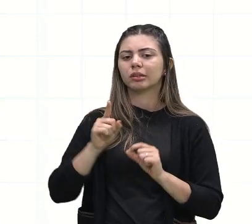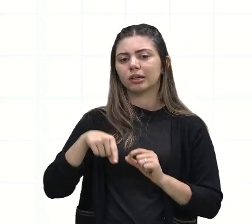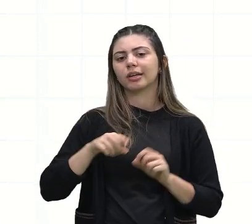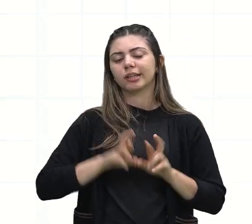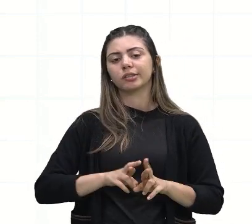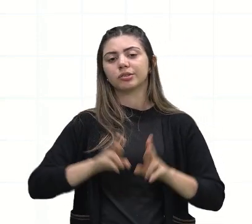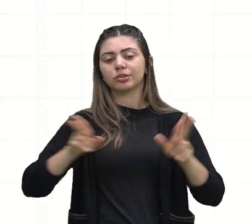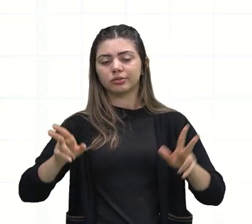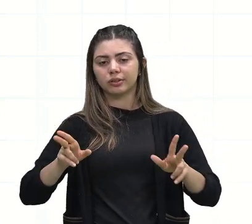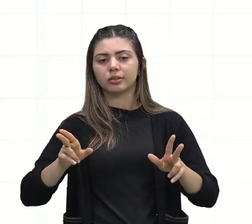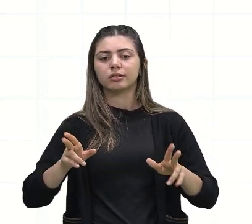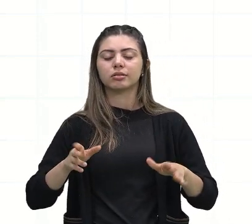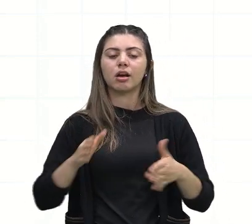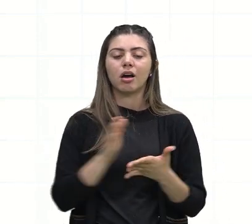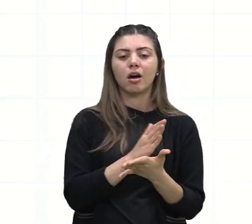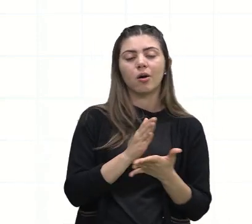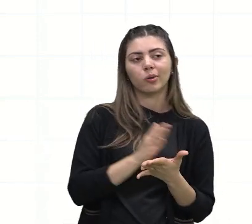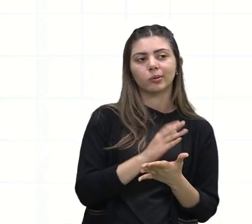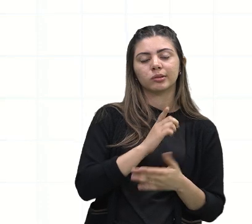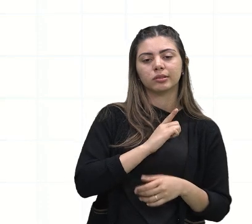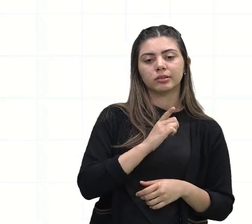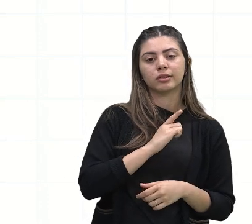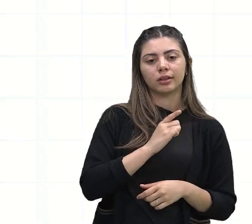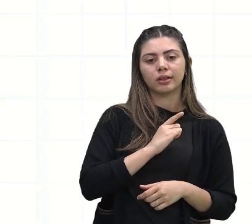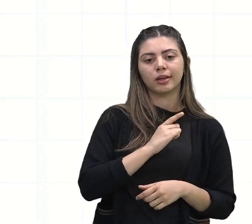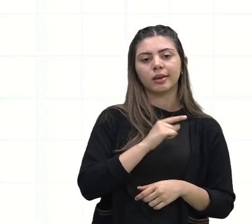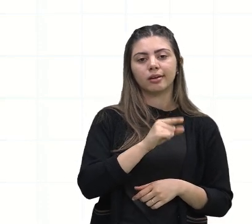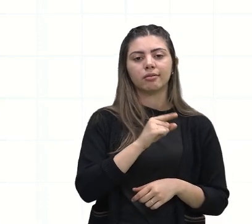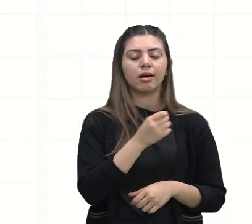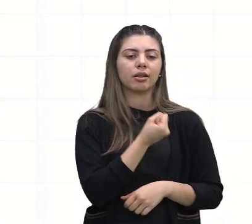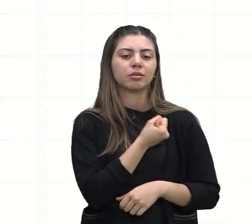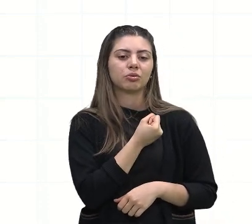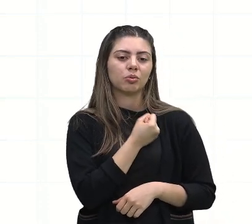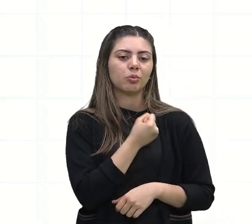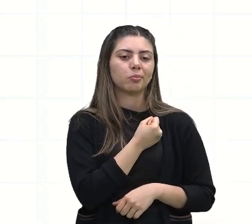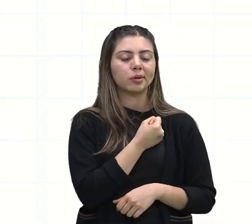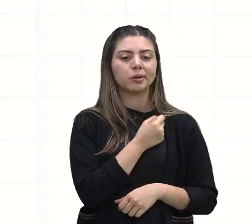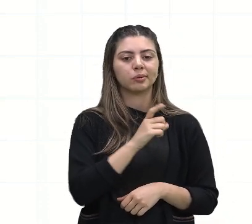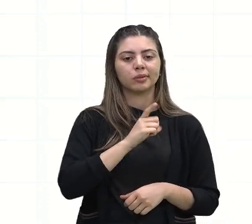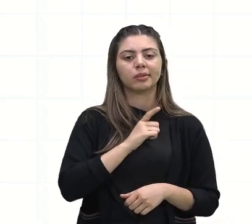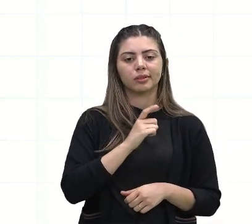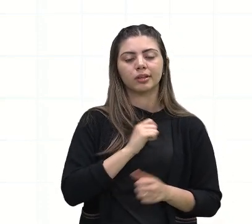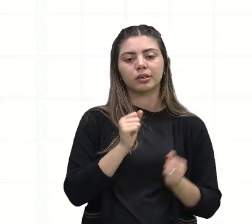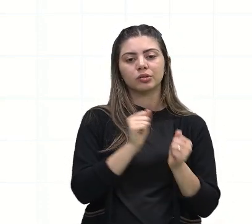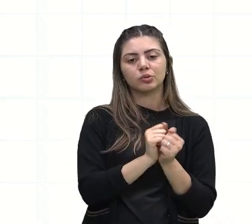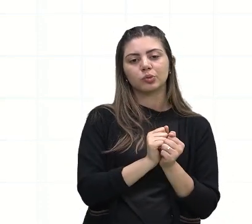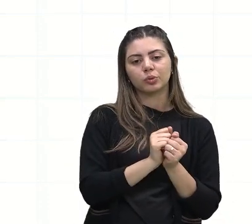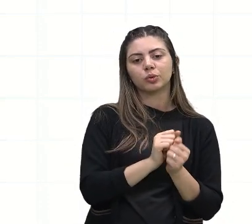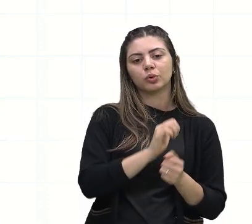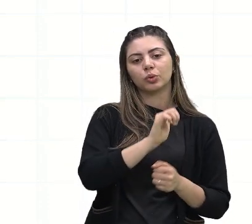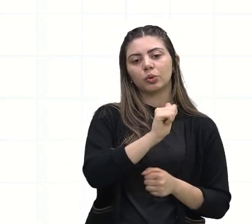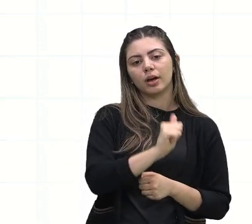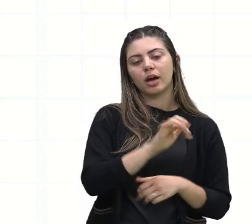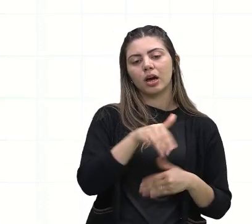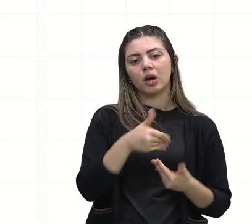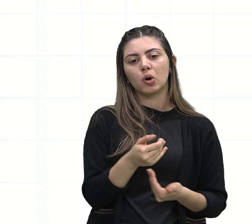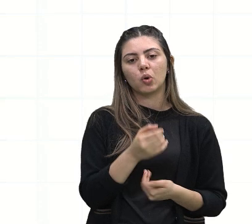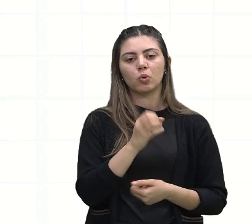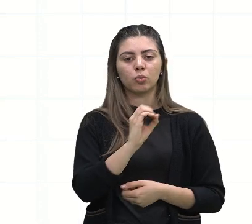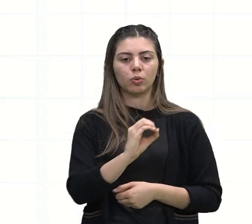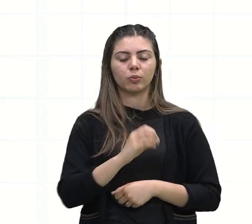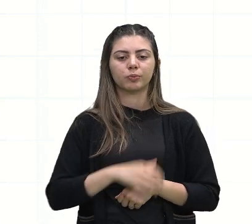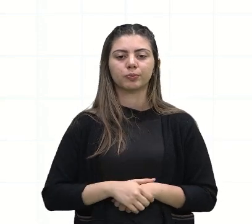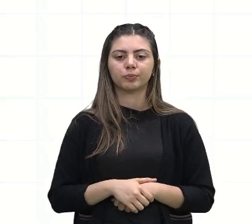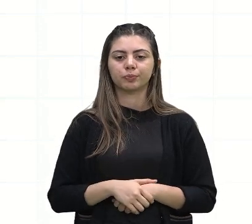né? Alguns numerais eles vão flexionar. Aí nós temos